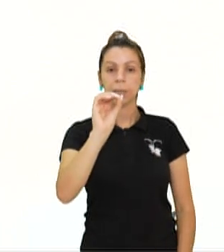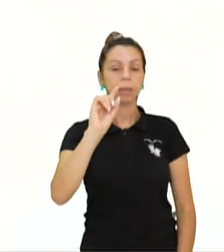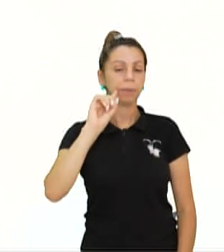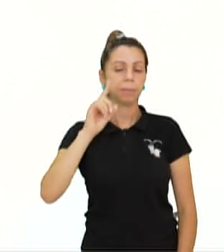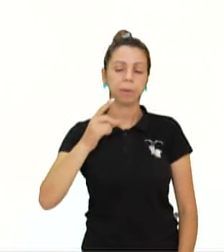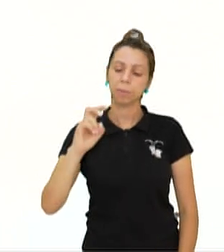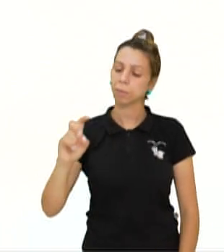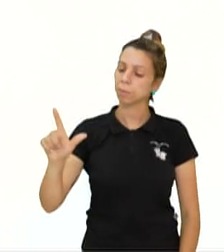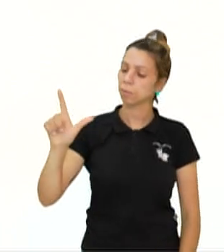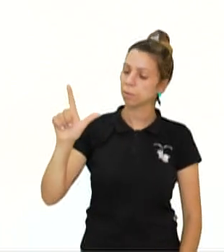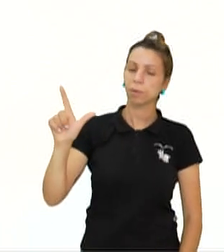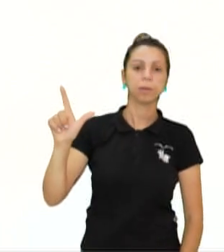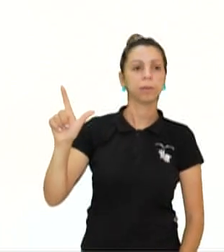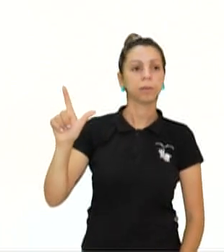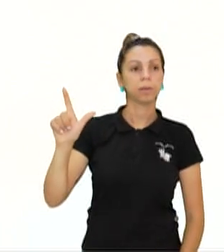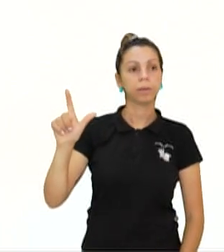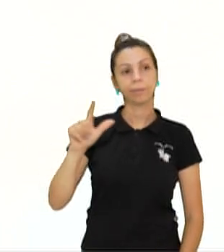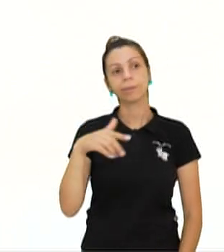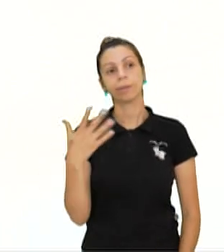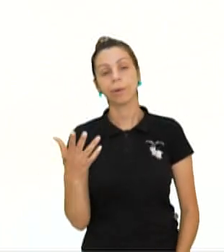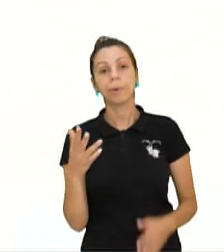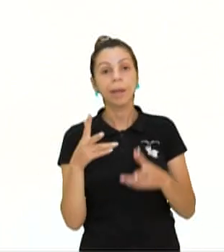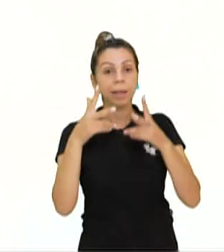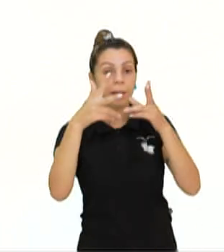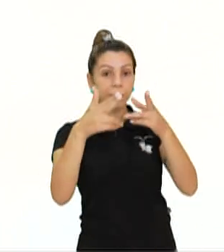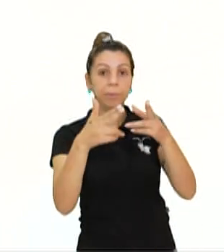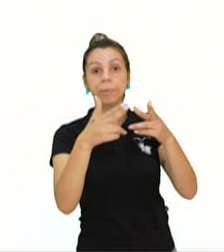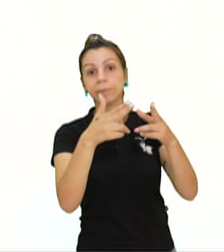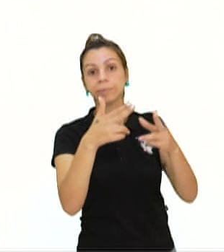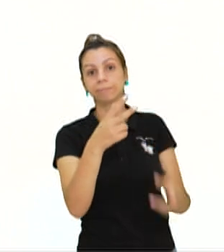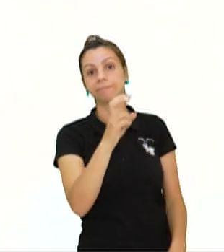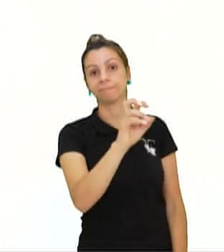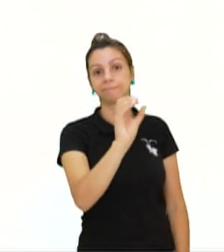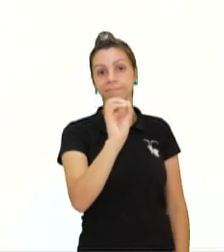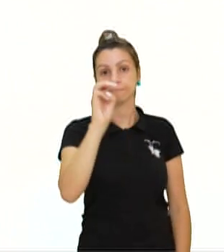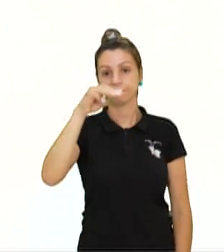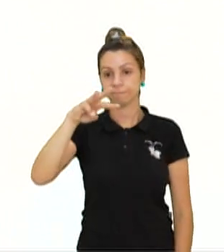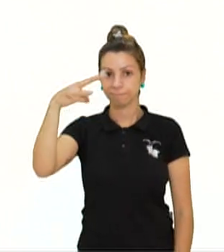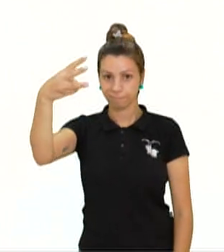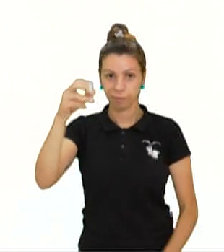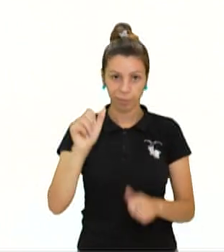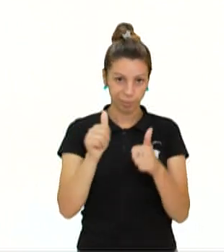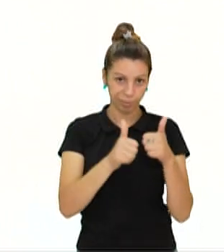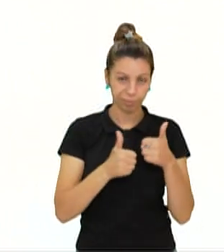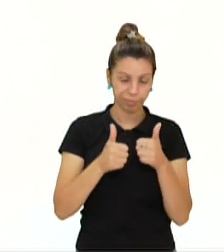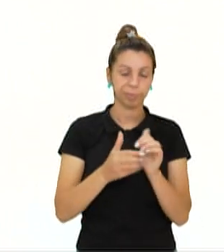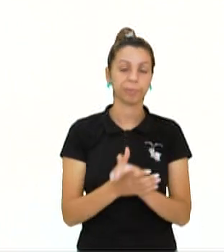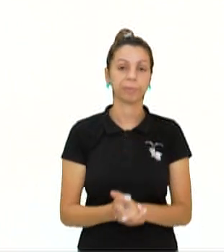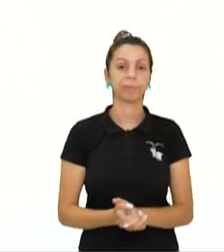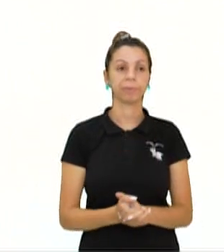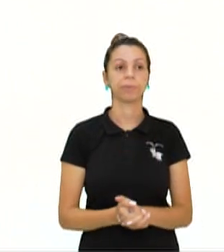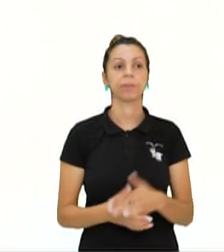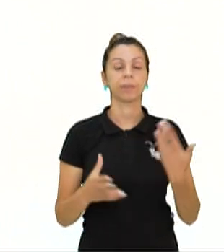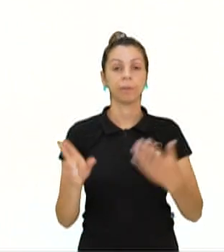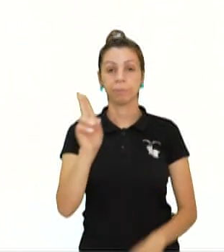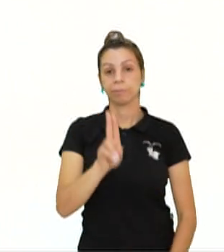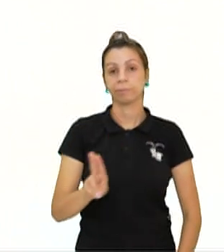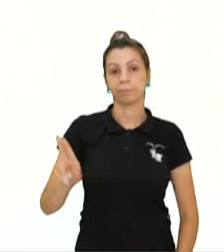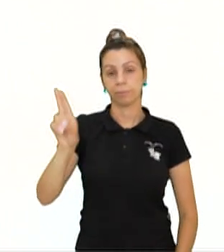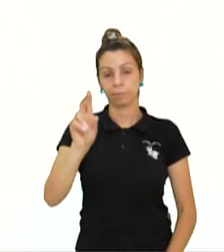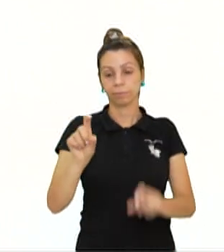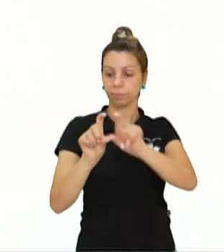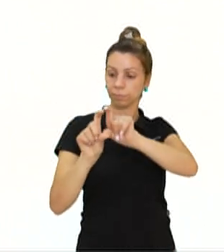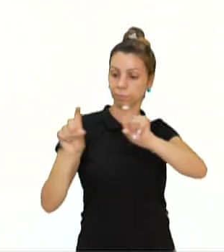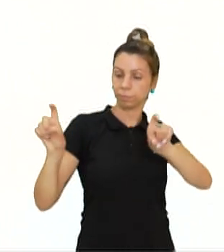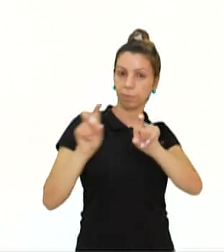vão ser equivalentes aí a 50 metros cúbicos de volume, ok? Beleza? Então, para eu utilizar a